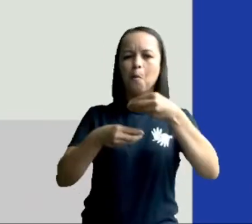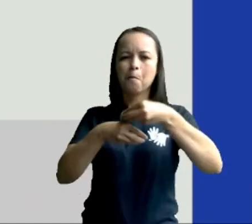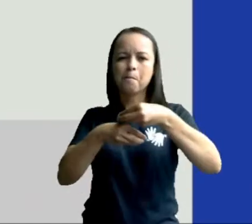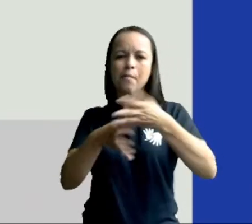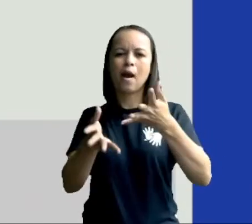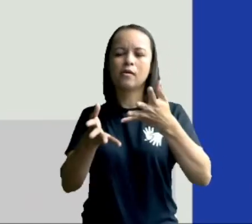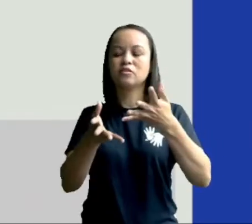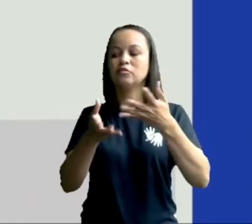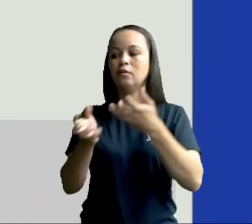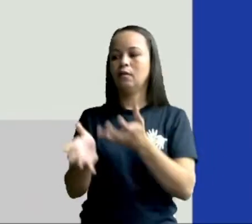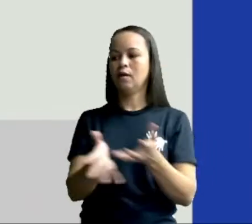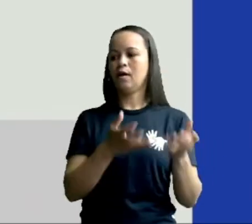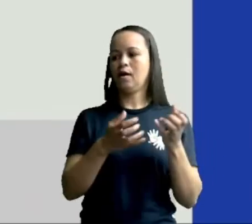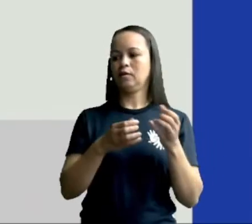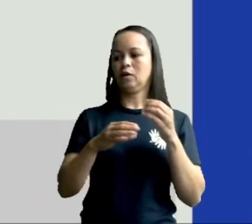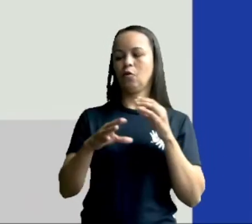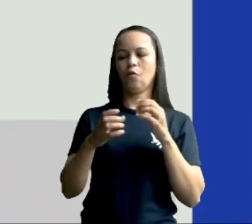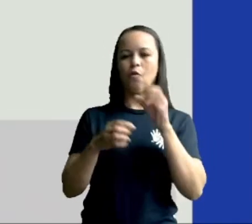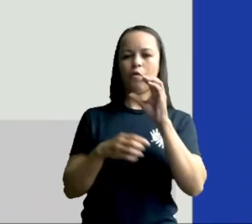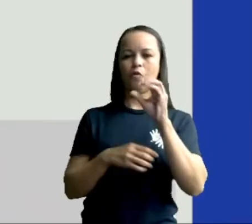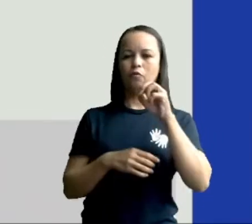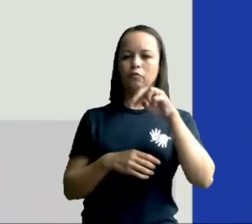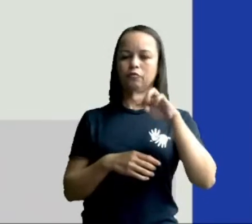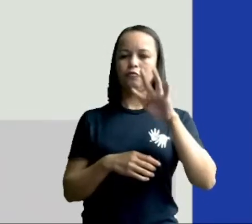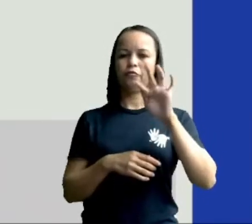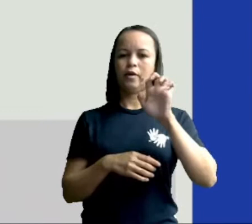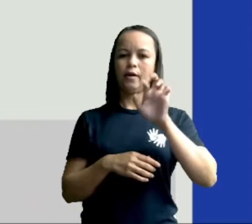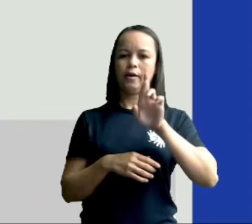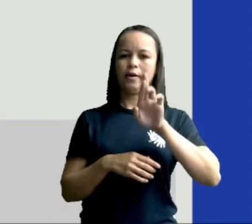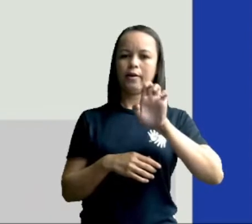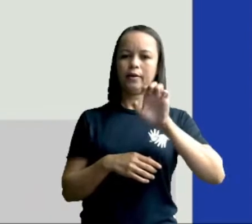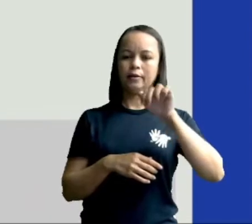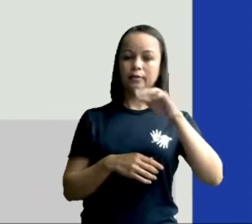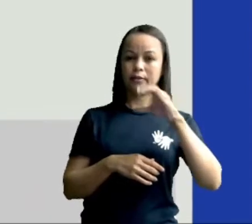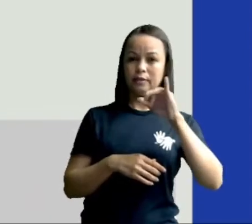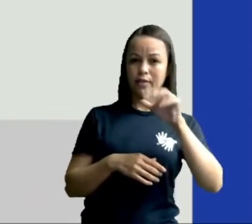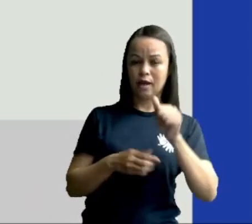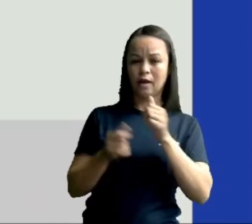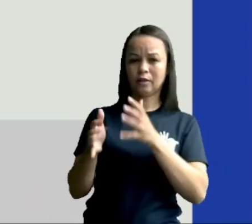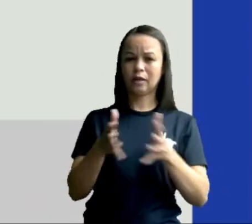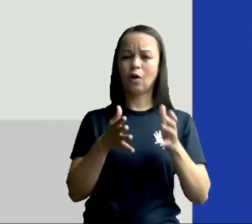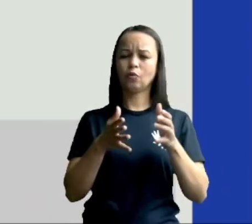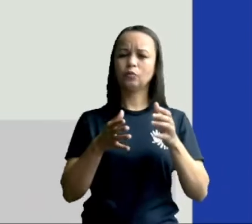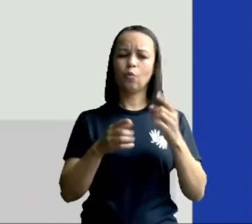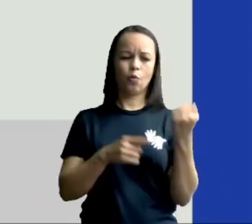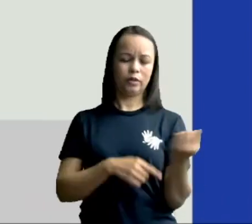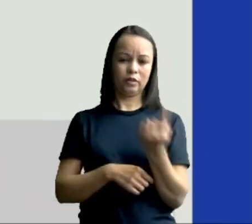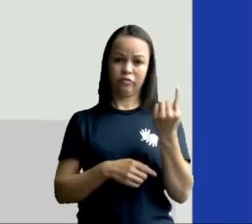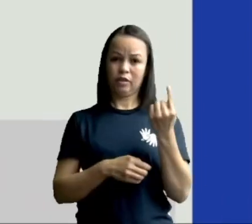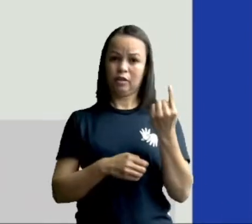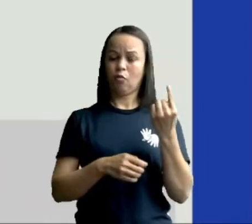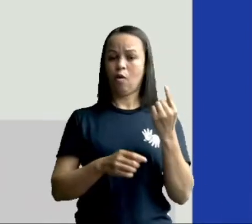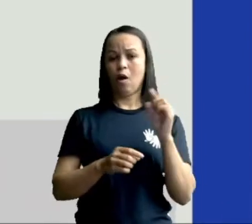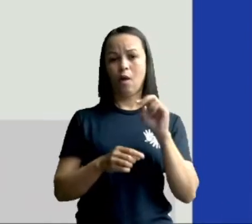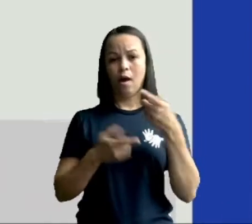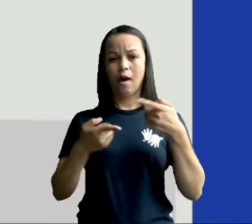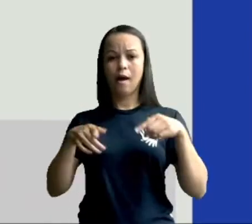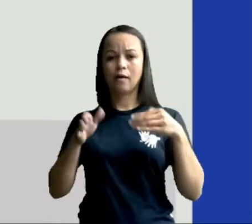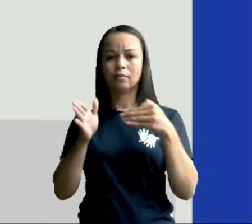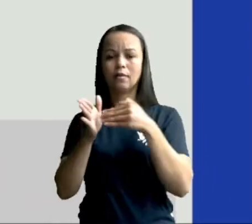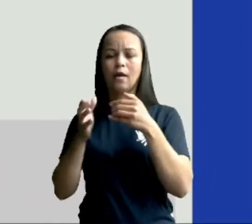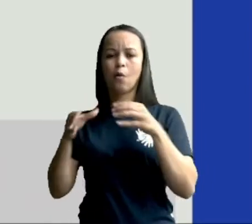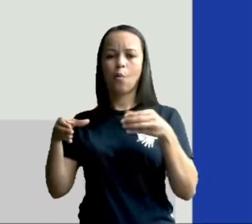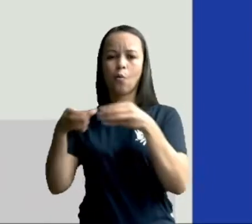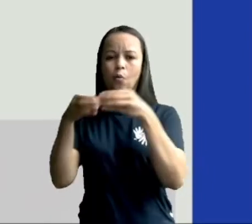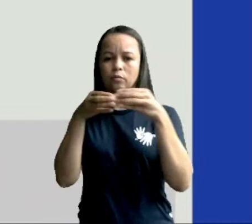pressupõe, desse modo, que algo passe do individual ao coletivo, embora não se esgote nessa noção,